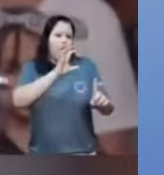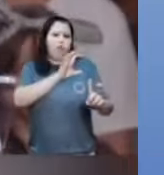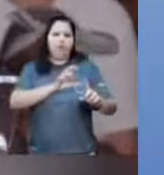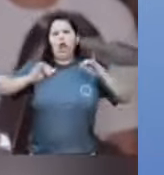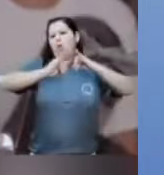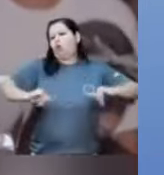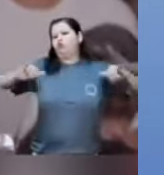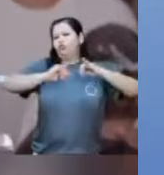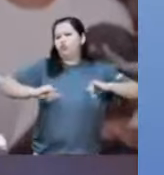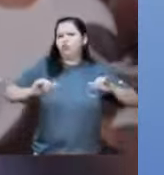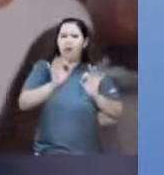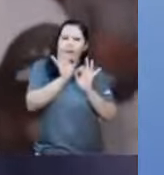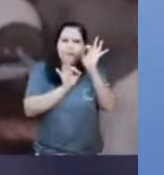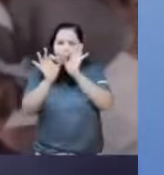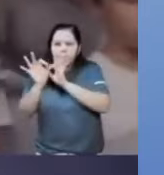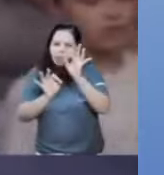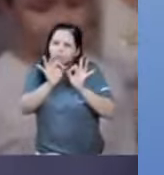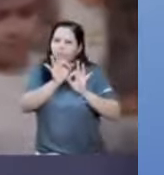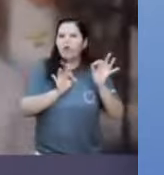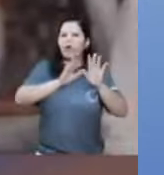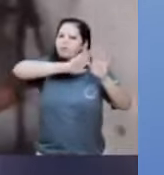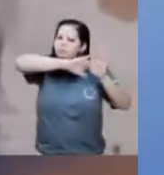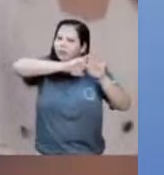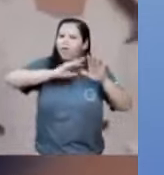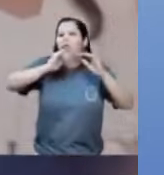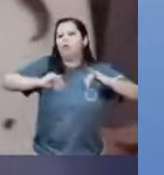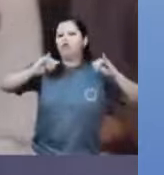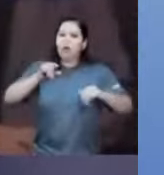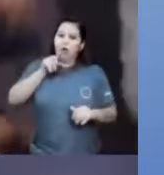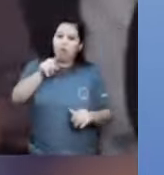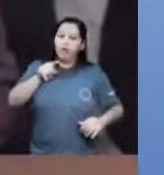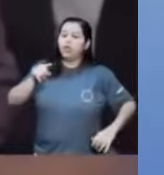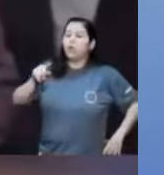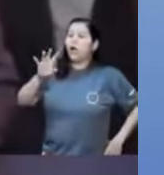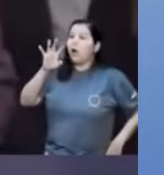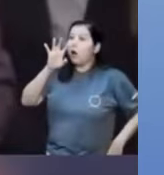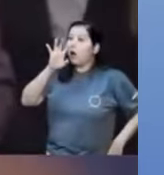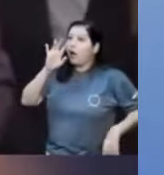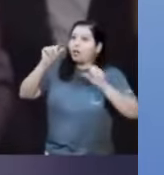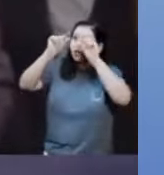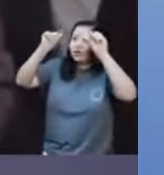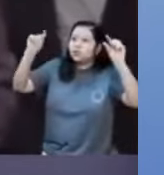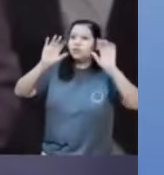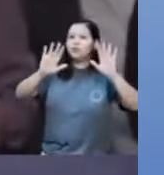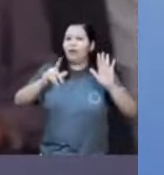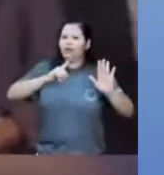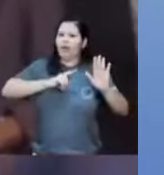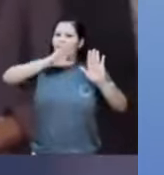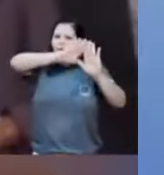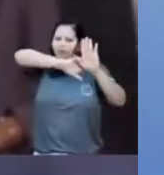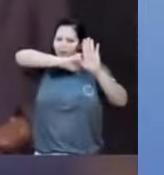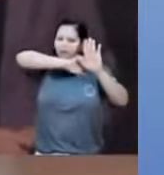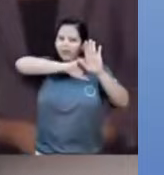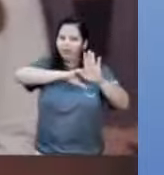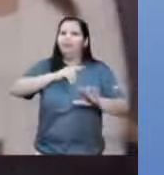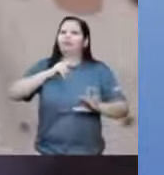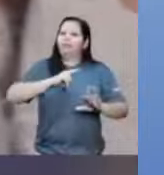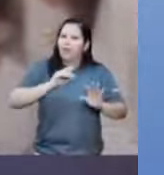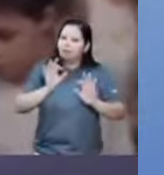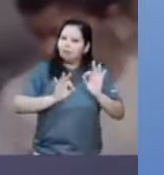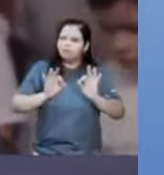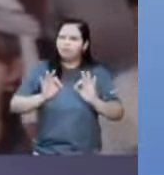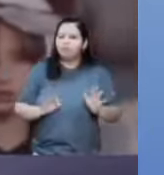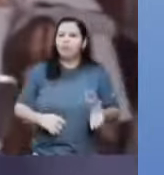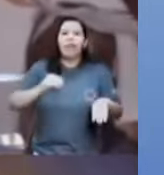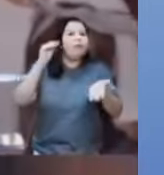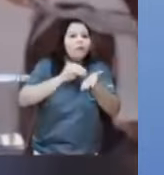notícia e você tá vendo uma coisa mas é induzido pelo que eles querem é um negócio é incrível a manipulação e a falta de